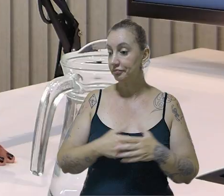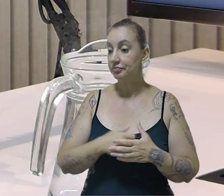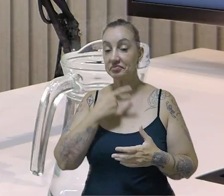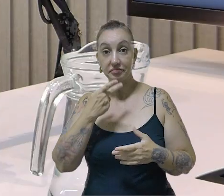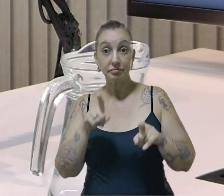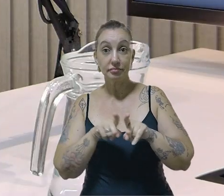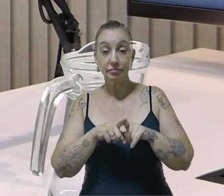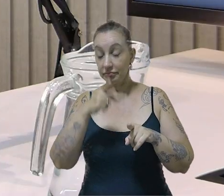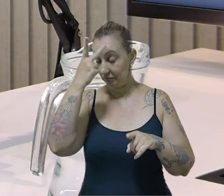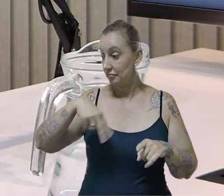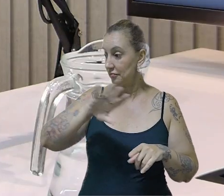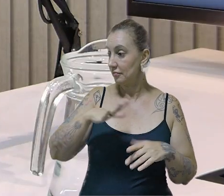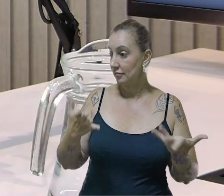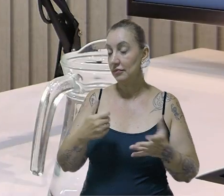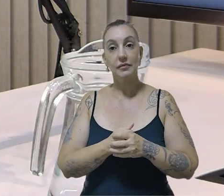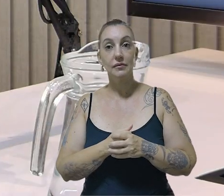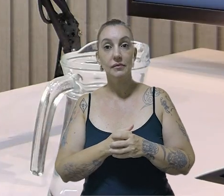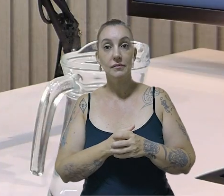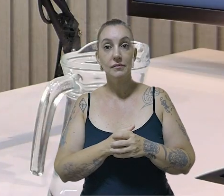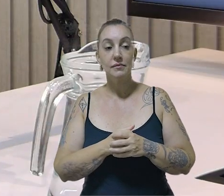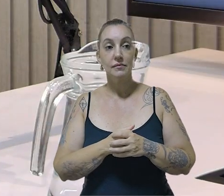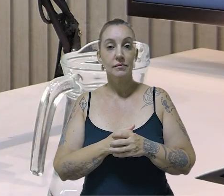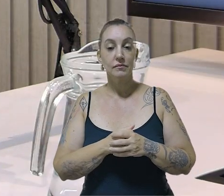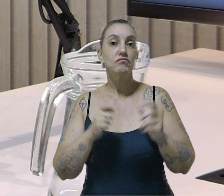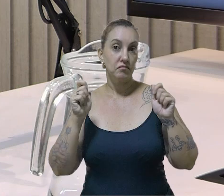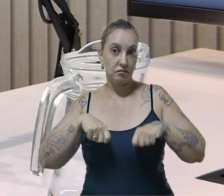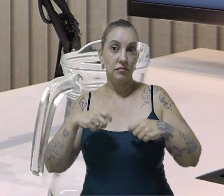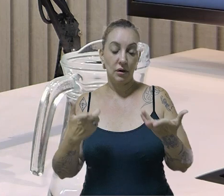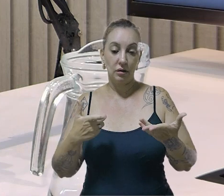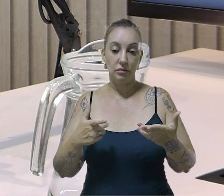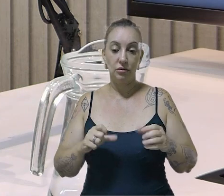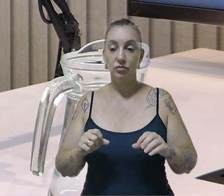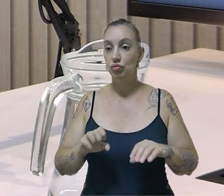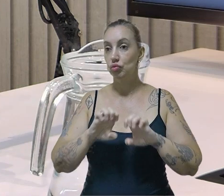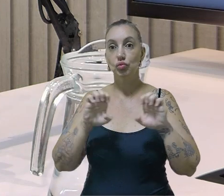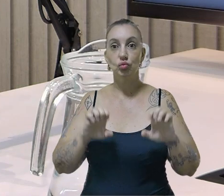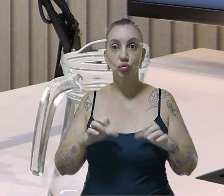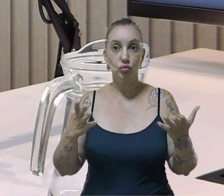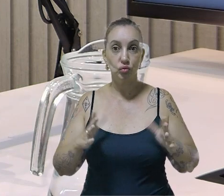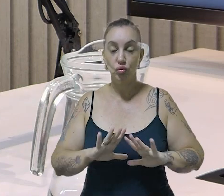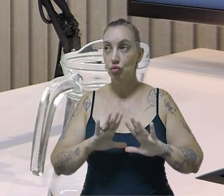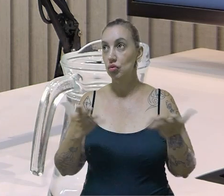falando também da galera que tá com a sim com a condição dessas Mega estruturas assim mas pensando em em bandas